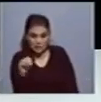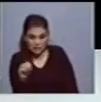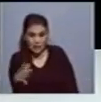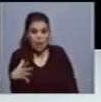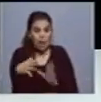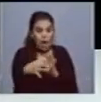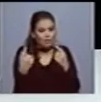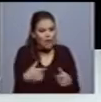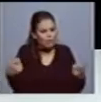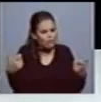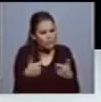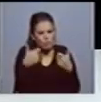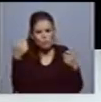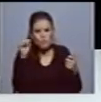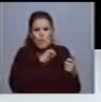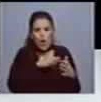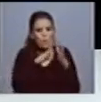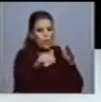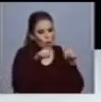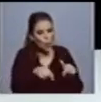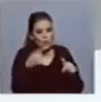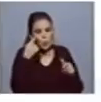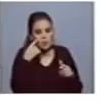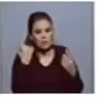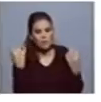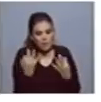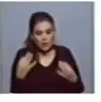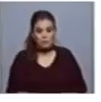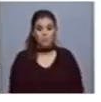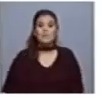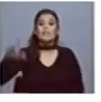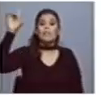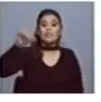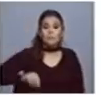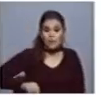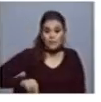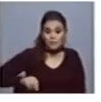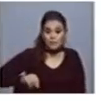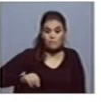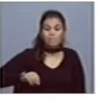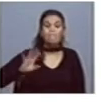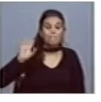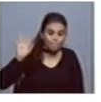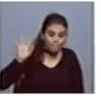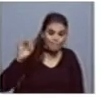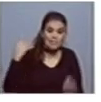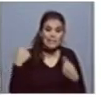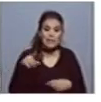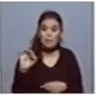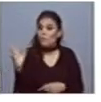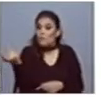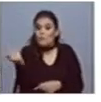acordo precisamente com os modelos que nós conhecemos hoje em dia. E, além disso, o que é que também